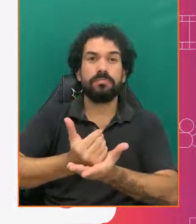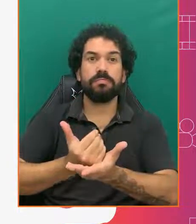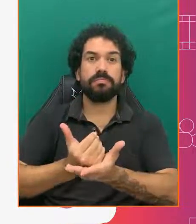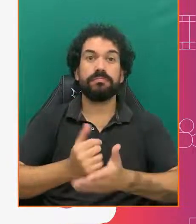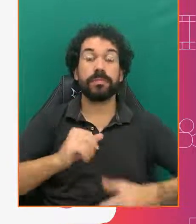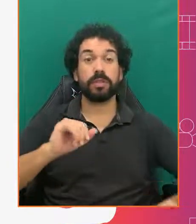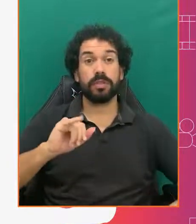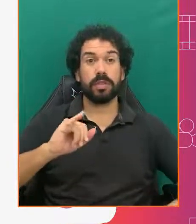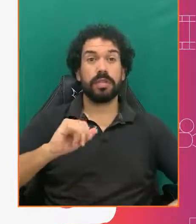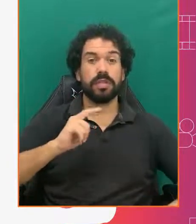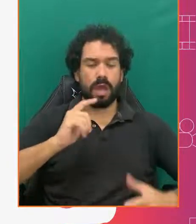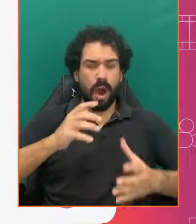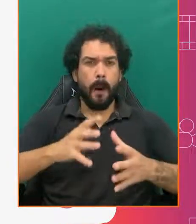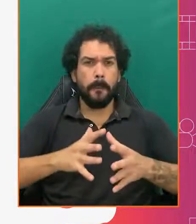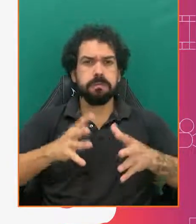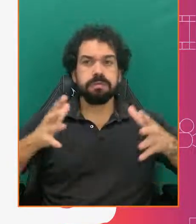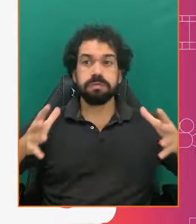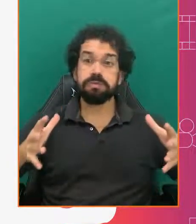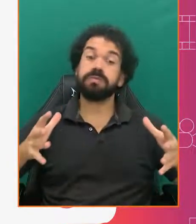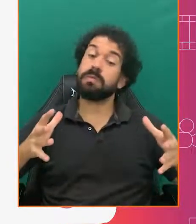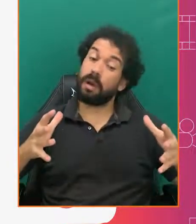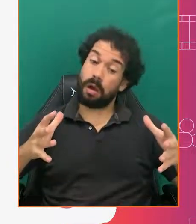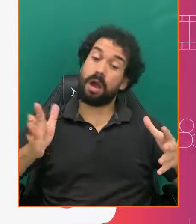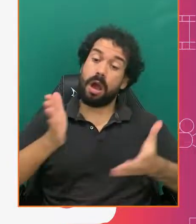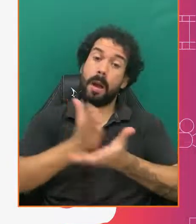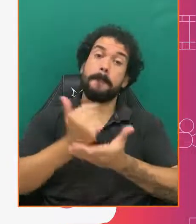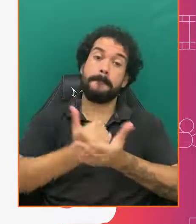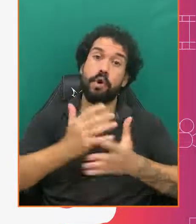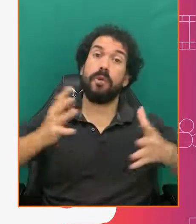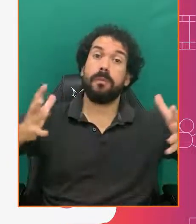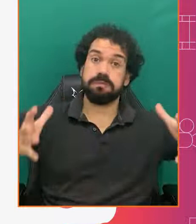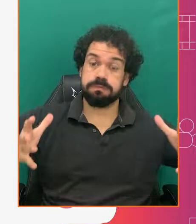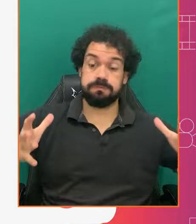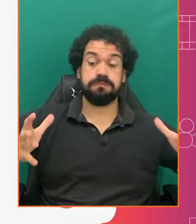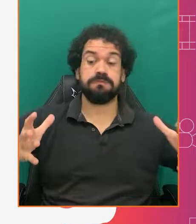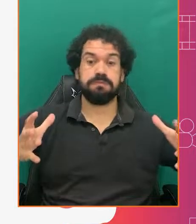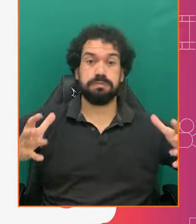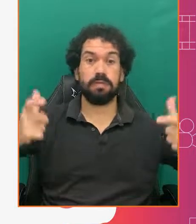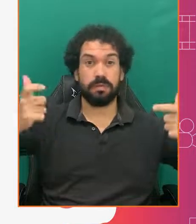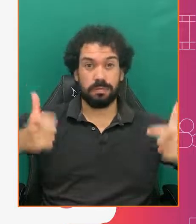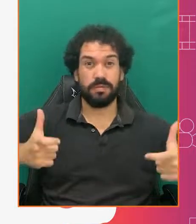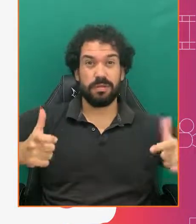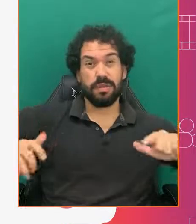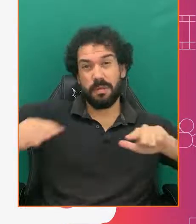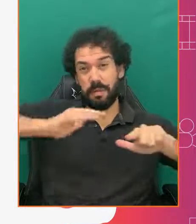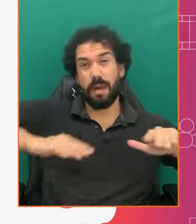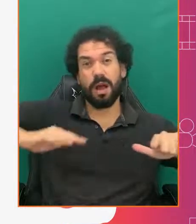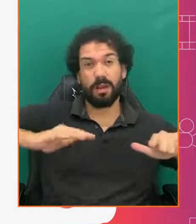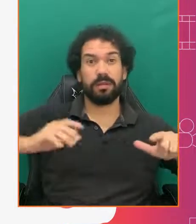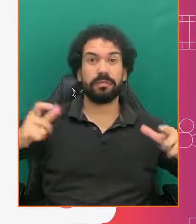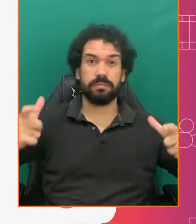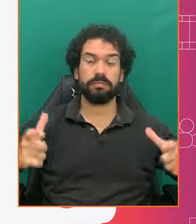mesmo. Se ele tem muita massa, é um bolo grande, ocupa muito